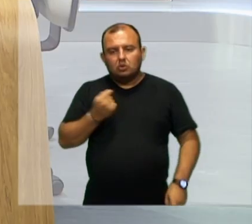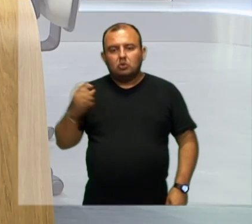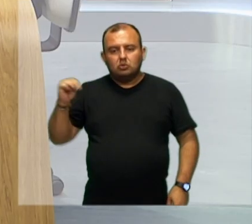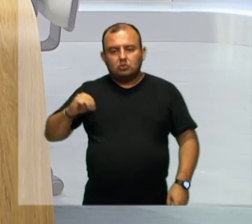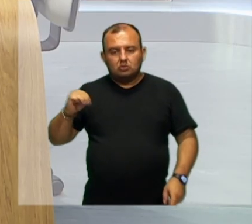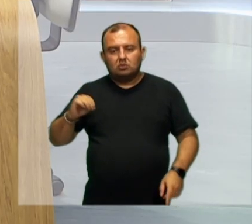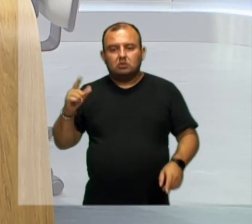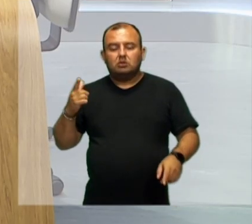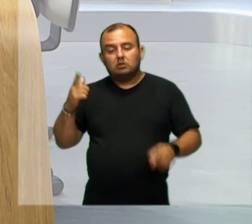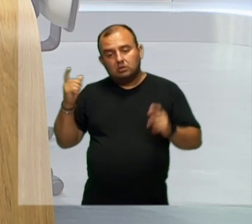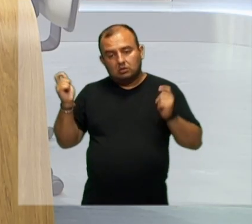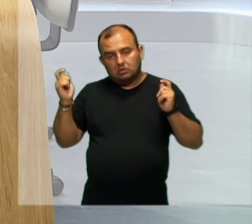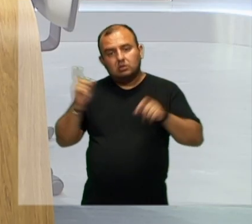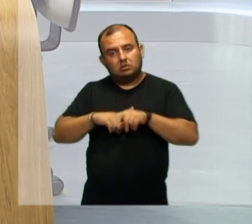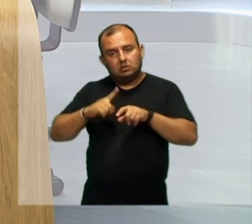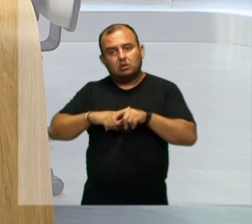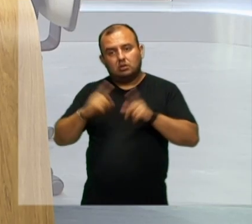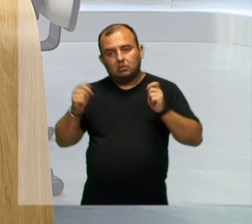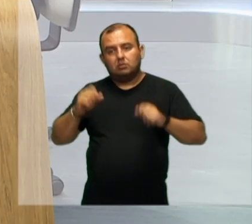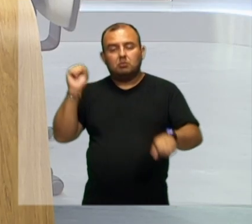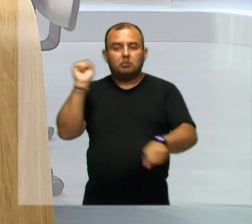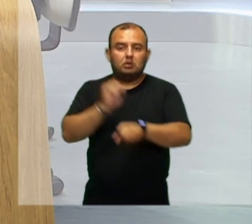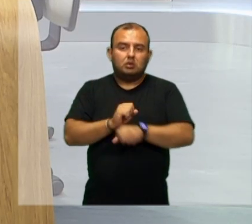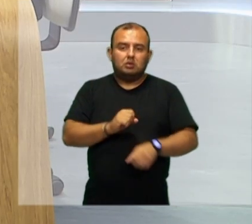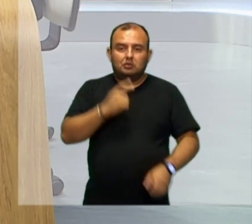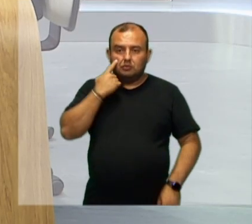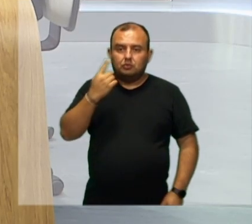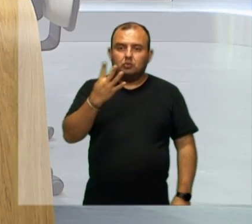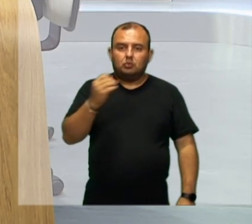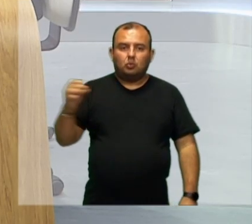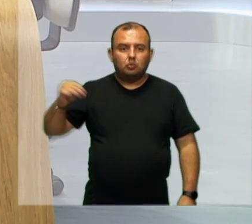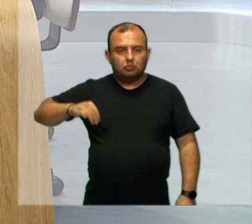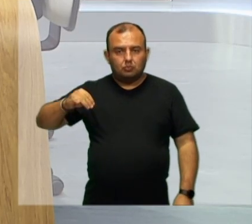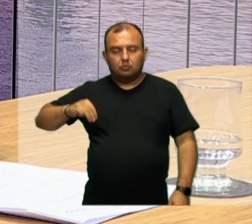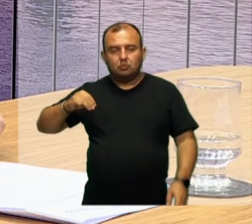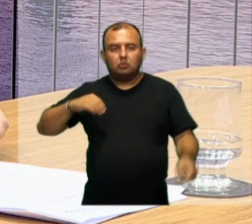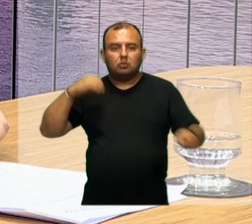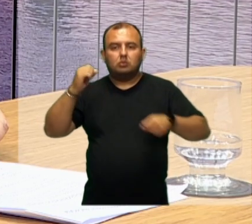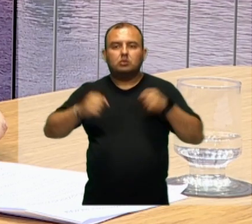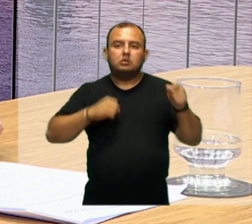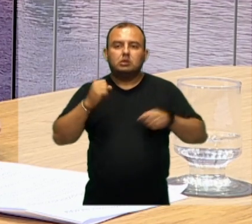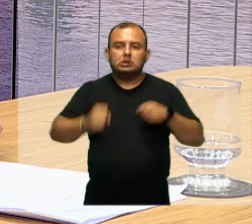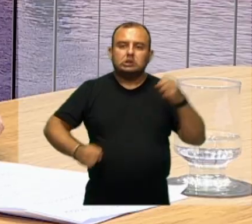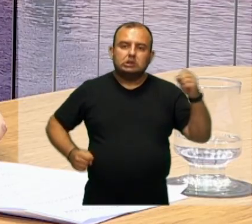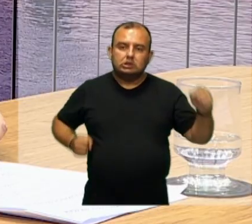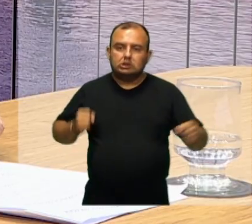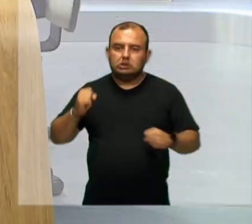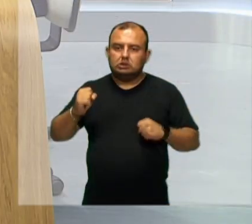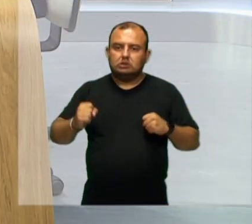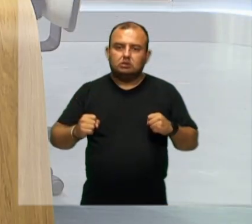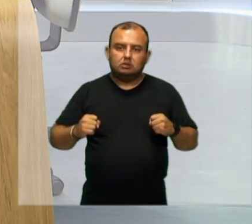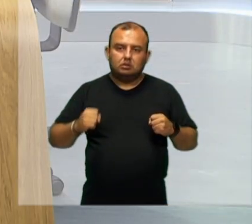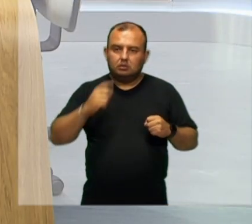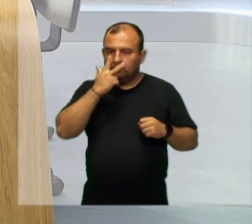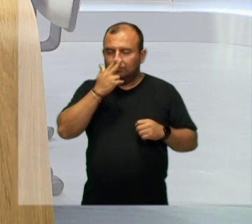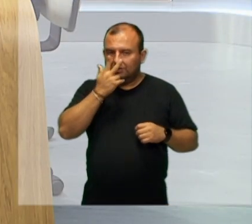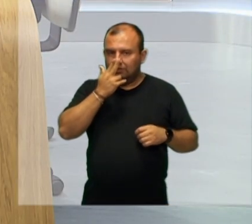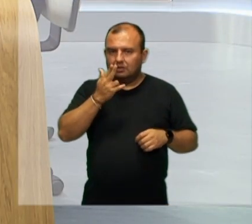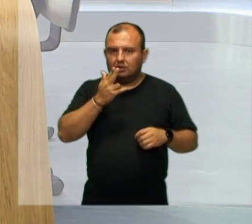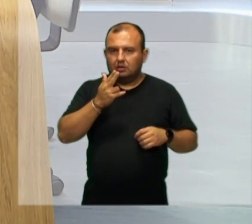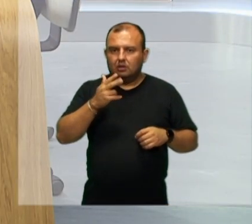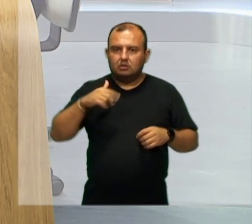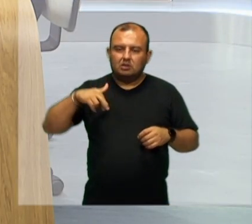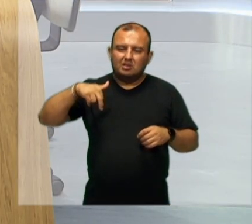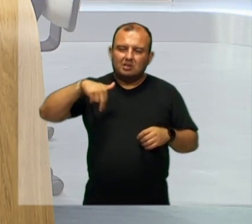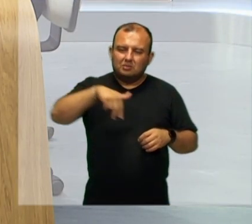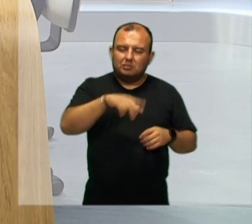de travar. Já viu as provas de 400 metros do atletismo? Sim. Que o atleta chega assim, aqui parece que está indo para uma câmera